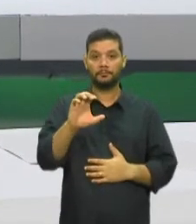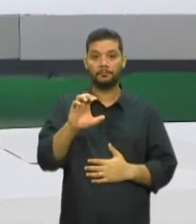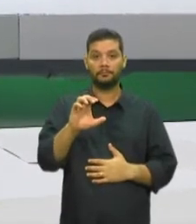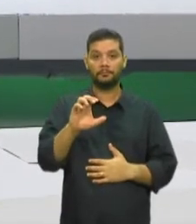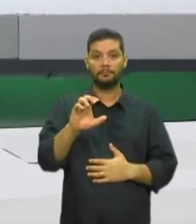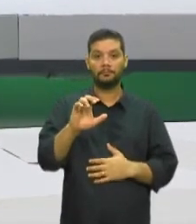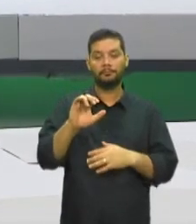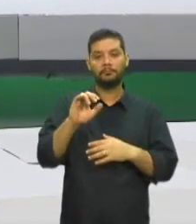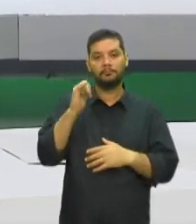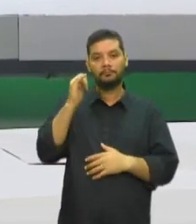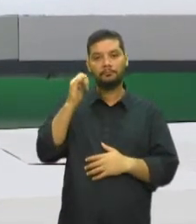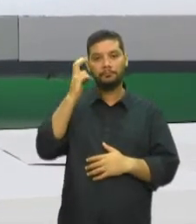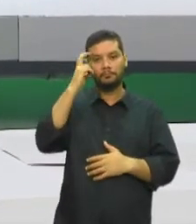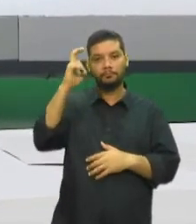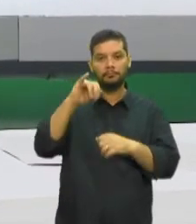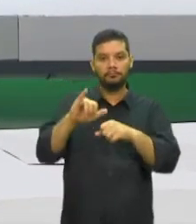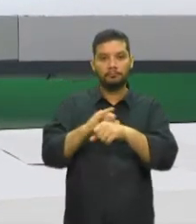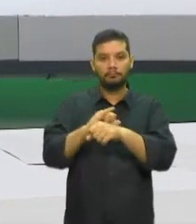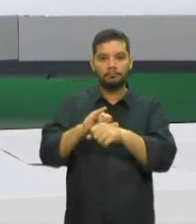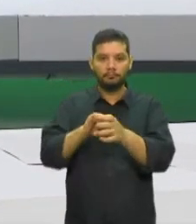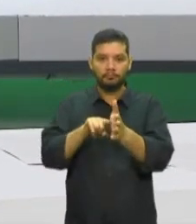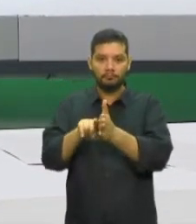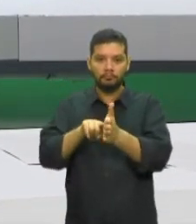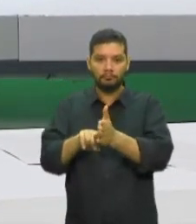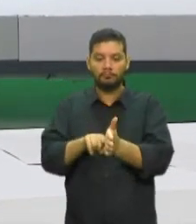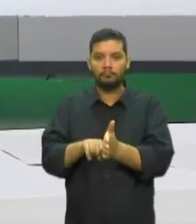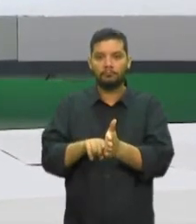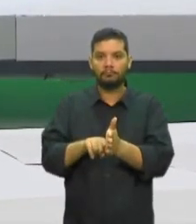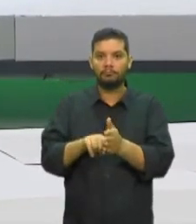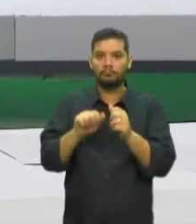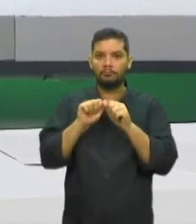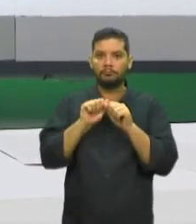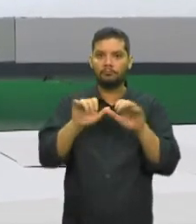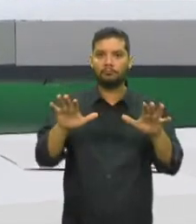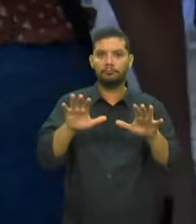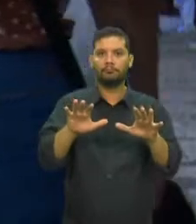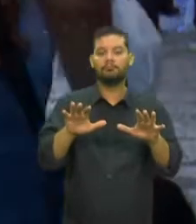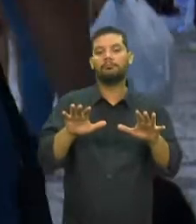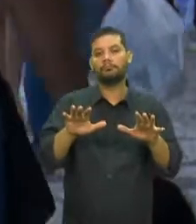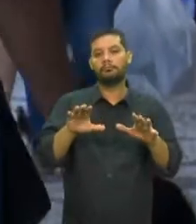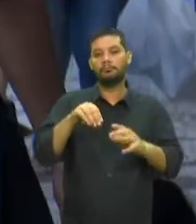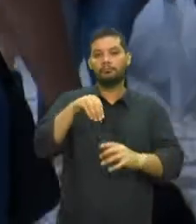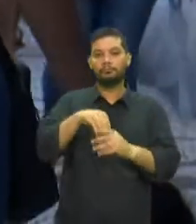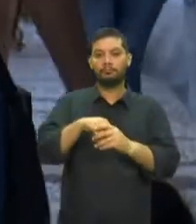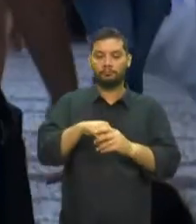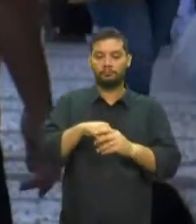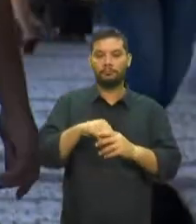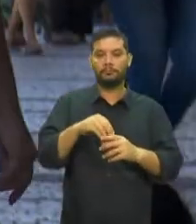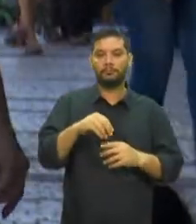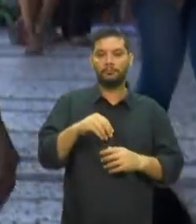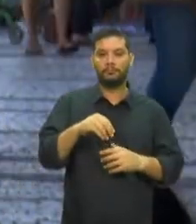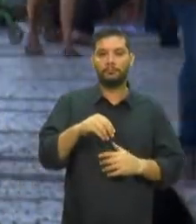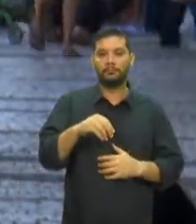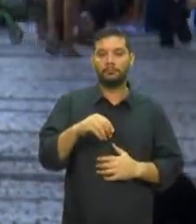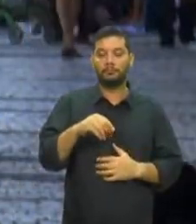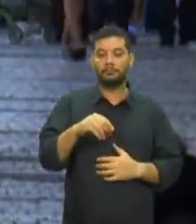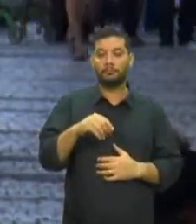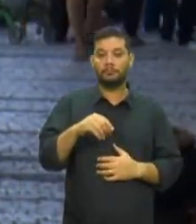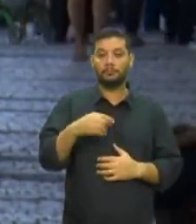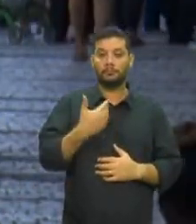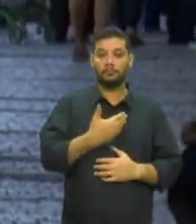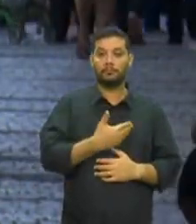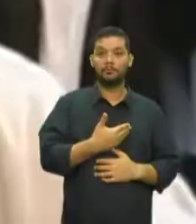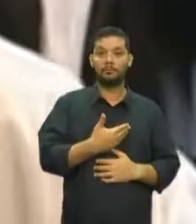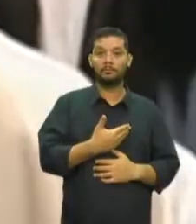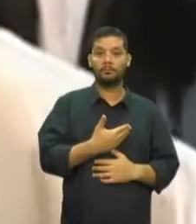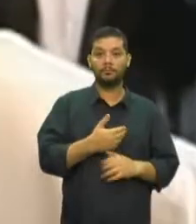Pesquisa e Consultoria. O assunto repercutiu no plenário 13 de maio. A pesquisa IPEC, divulgada nesta